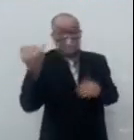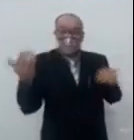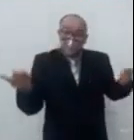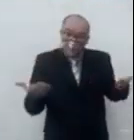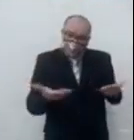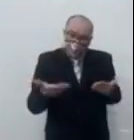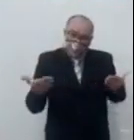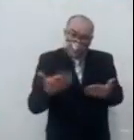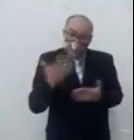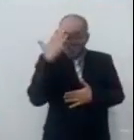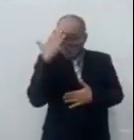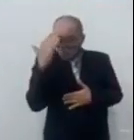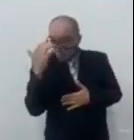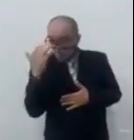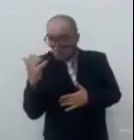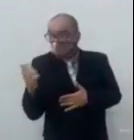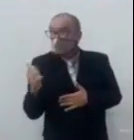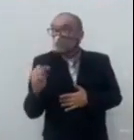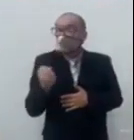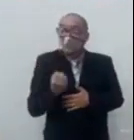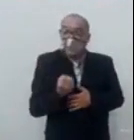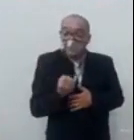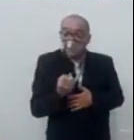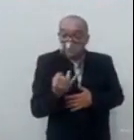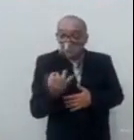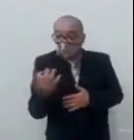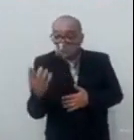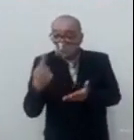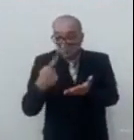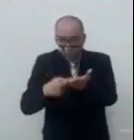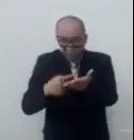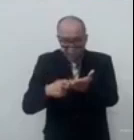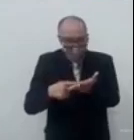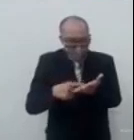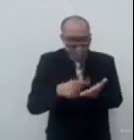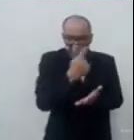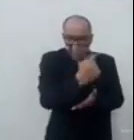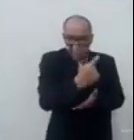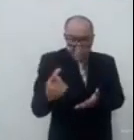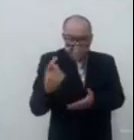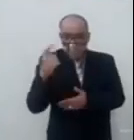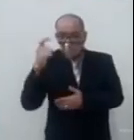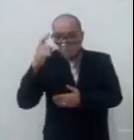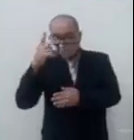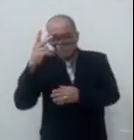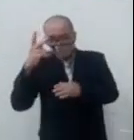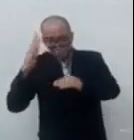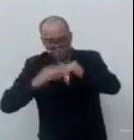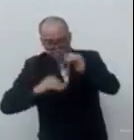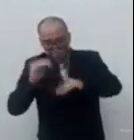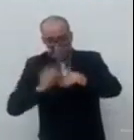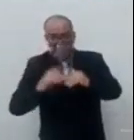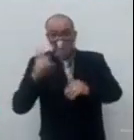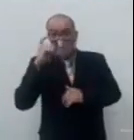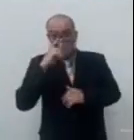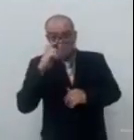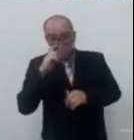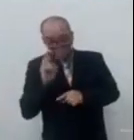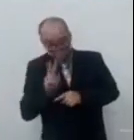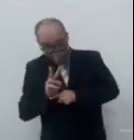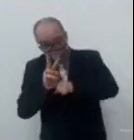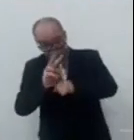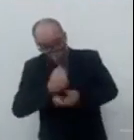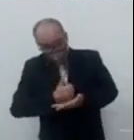hoje eu sei o quanto, o compromisso que o prefeito José Carlos do Pátio tem diante